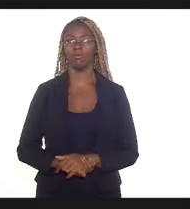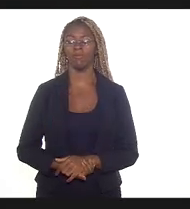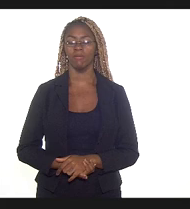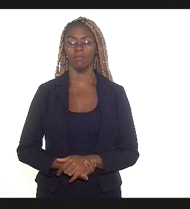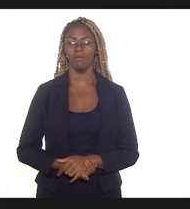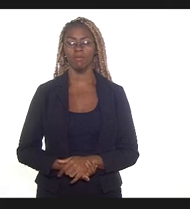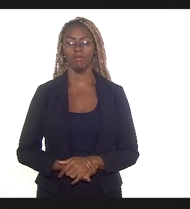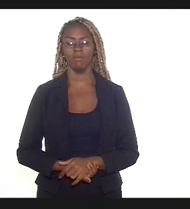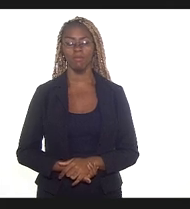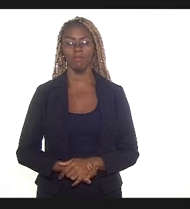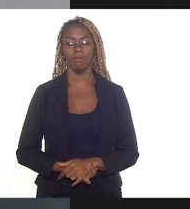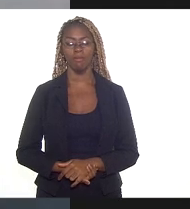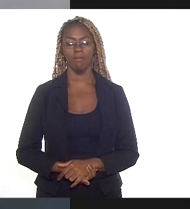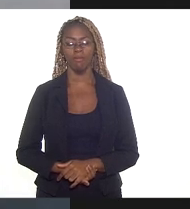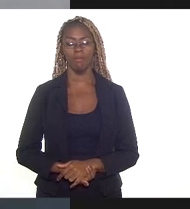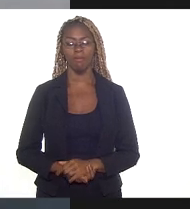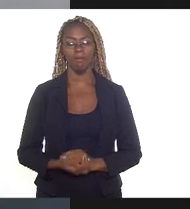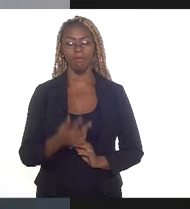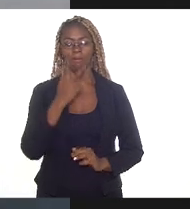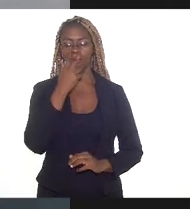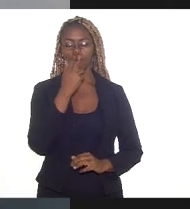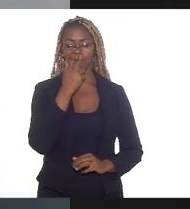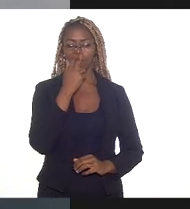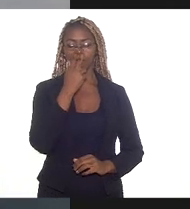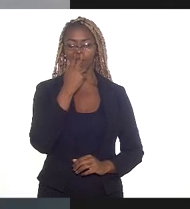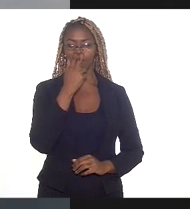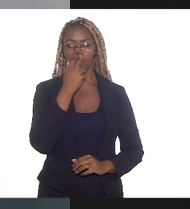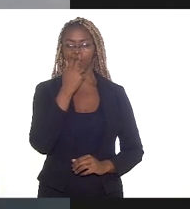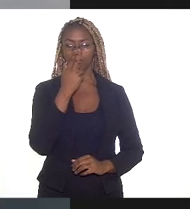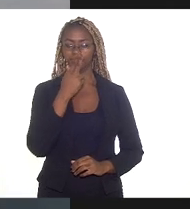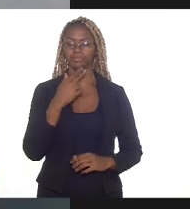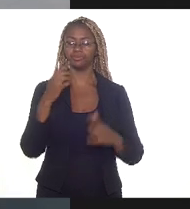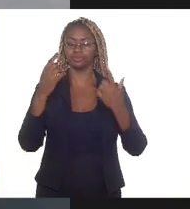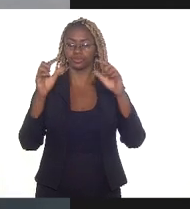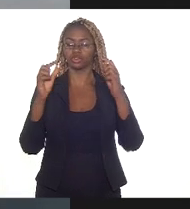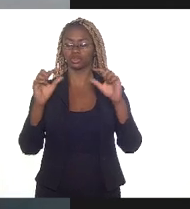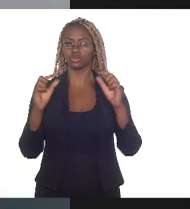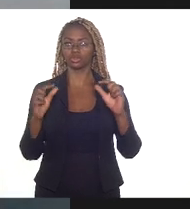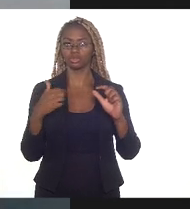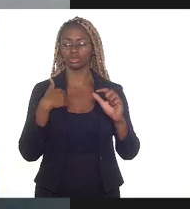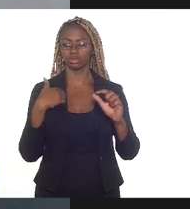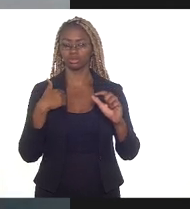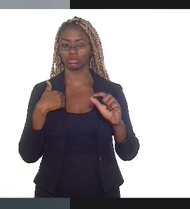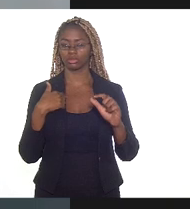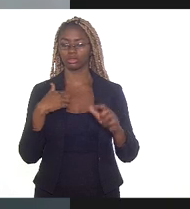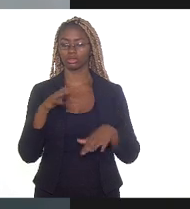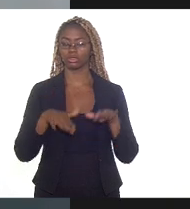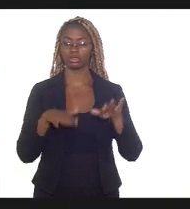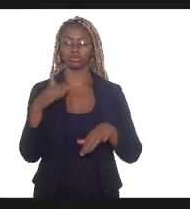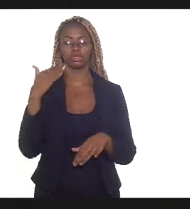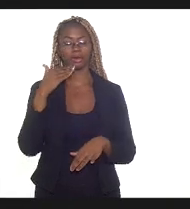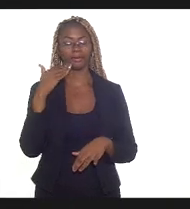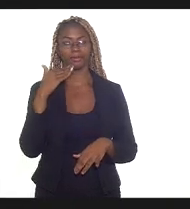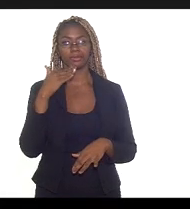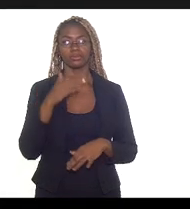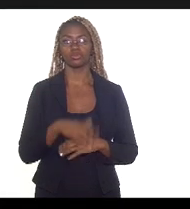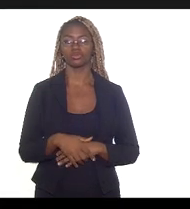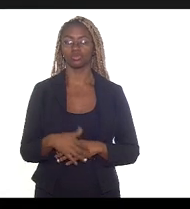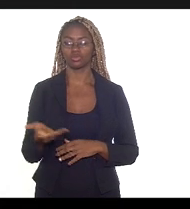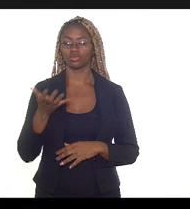Ele deve se parecer. Porque me parece que os destaques podem estar prejudicados, senhor presidente. Então, a